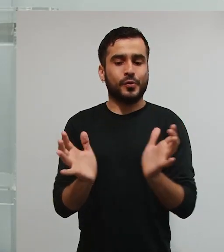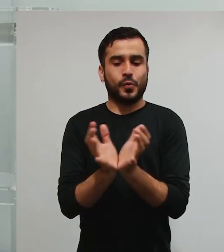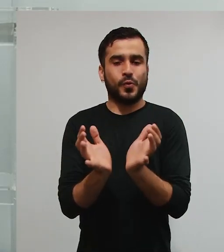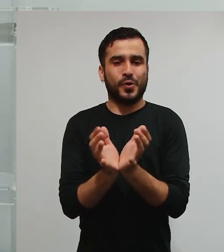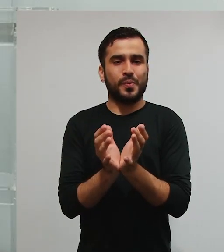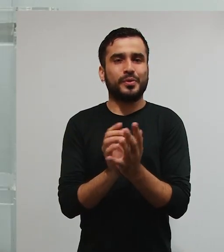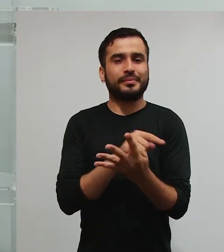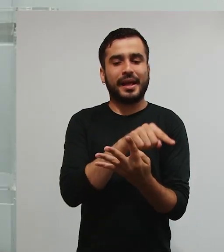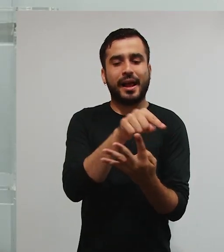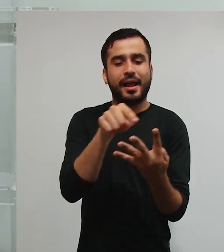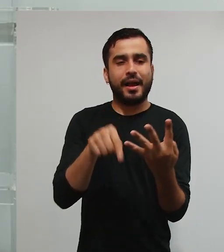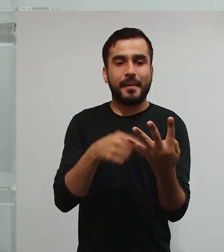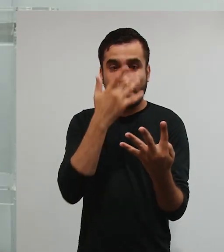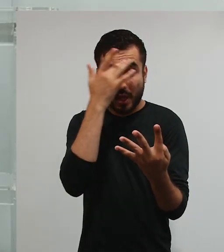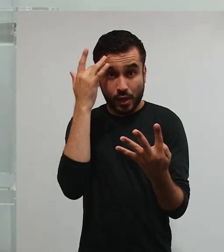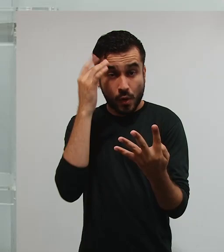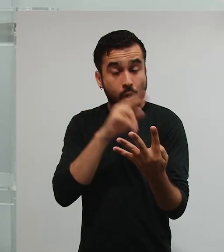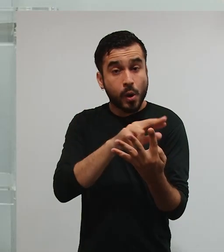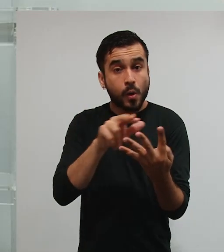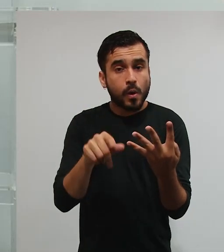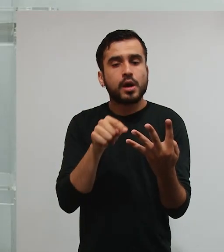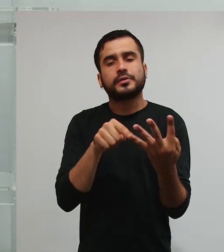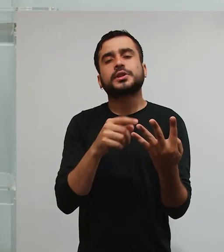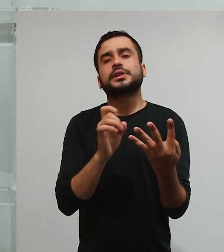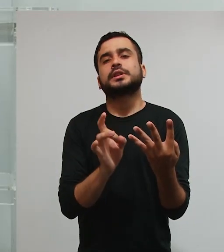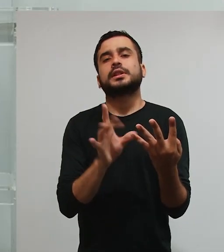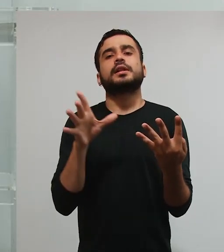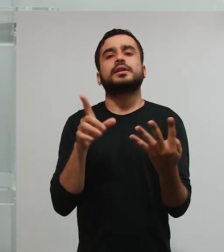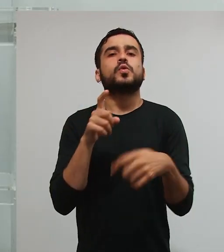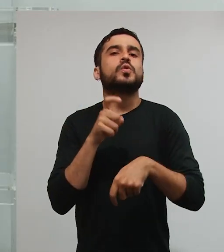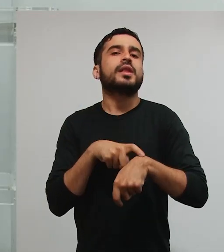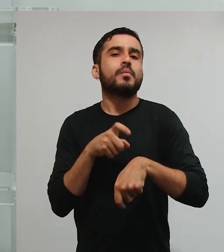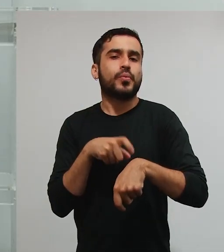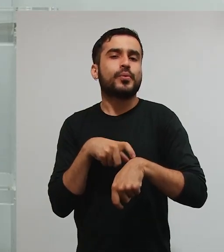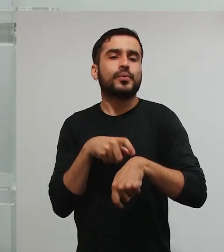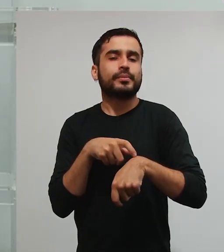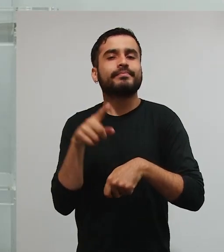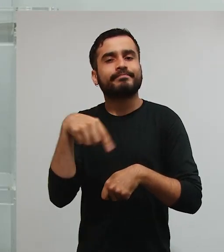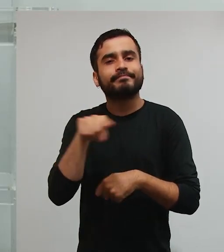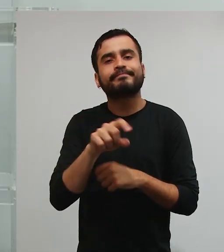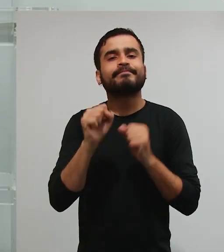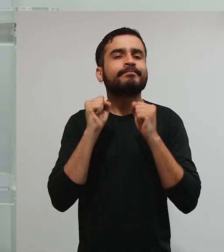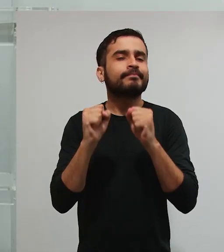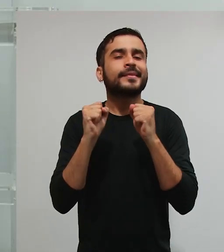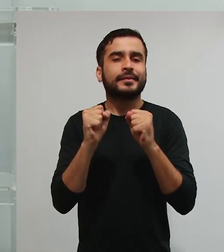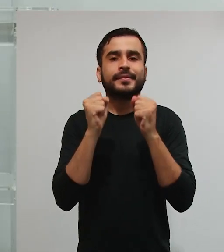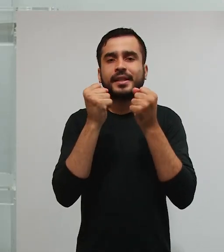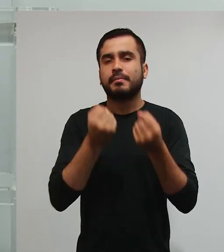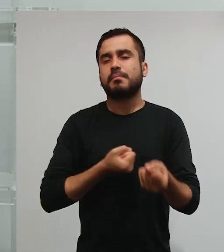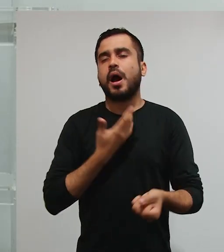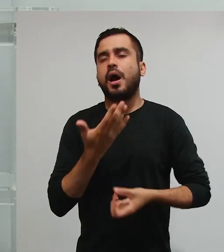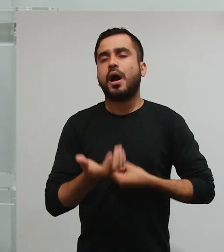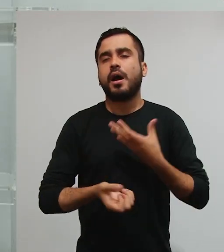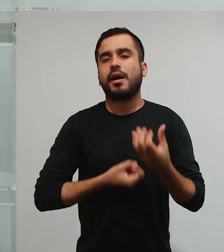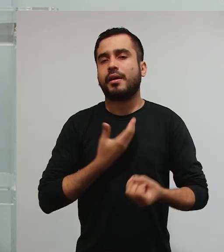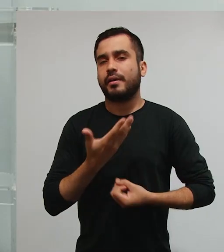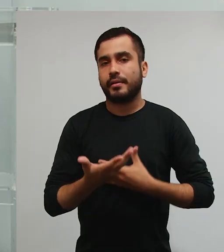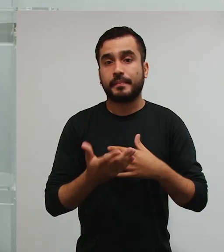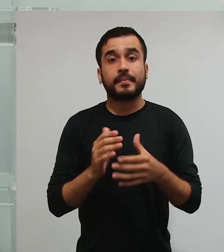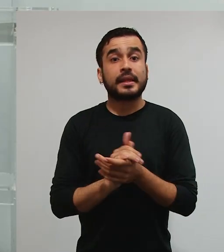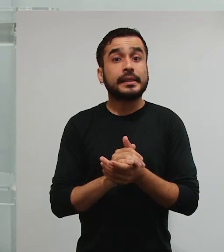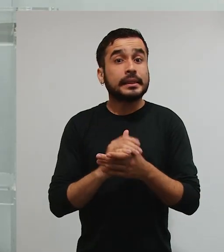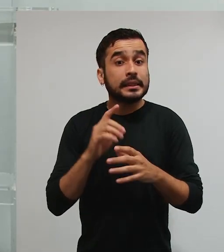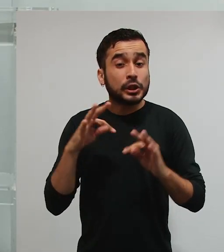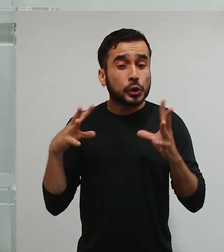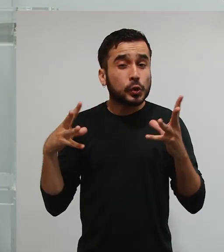grupo de realização da dinâmica, observem o tempo para que todos possam se expressar. A expressão de todos